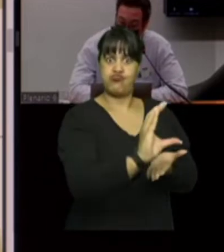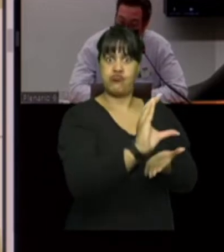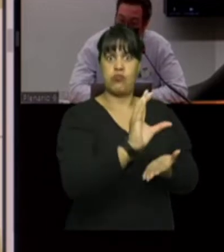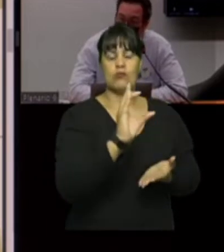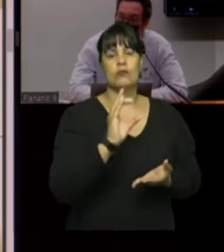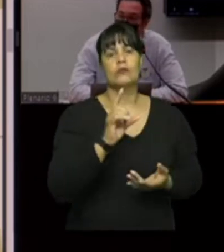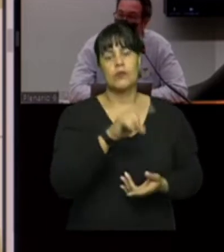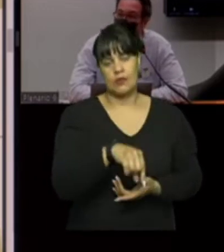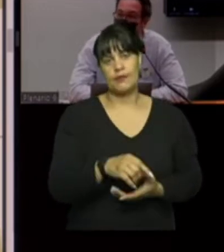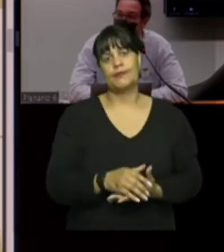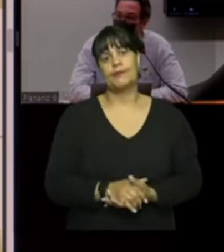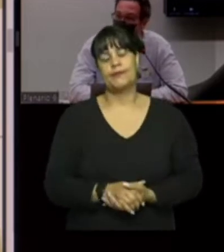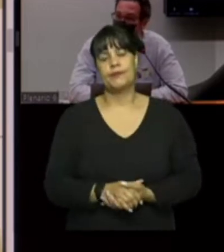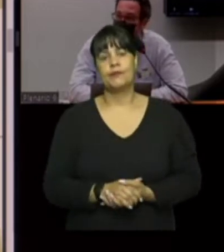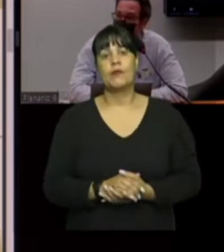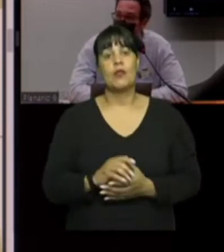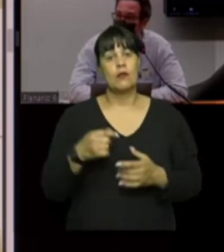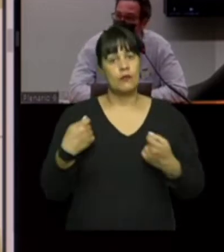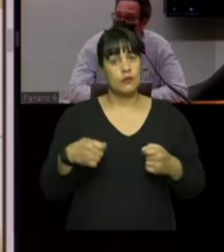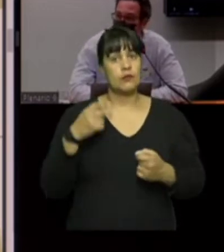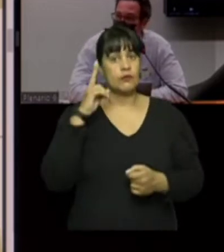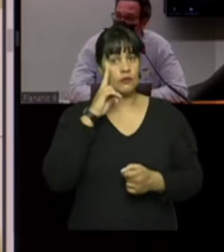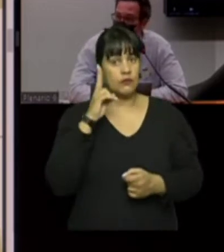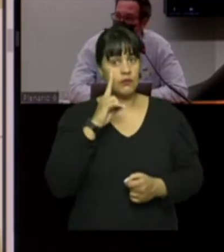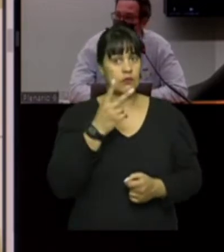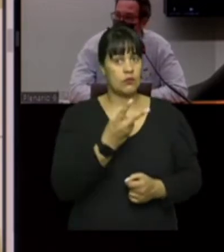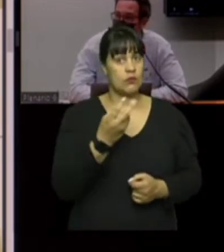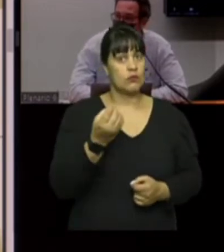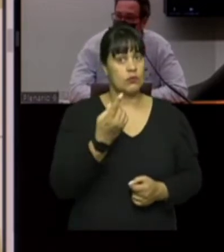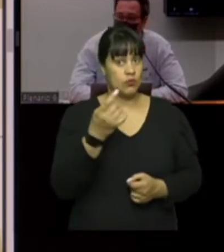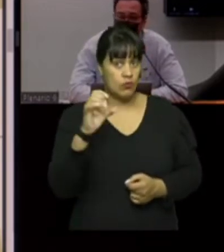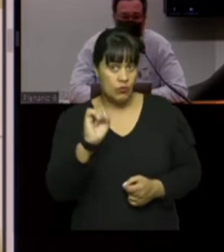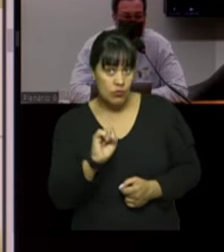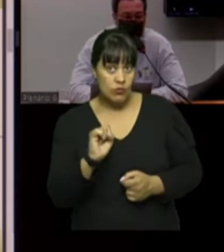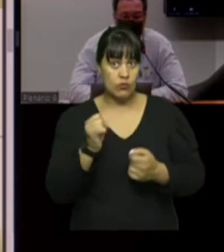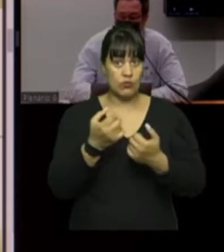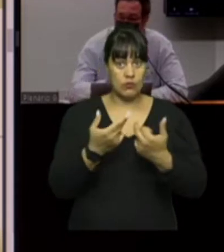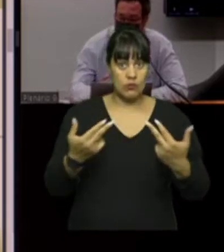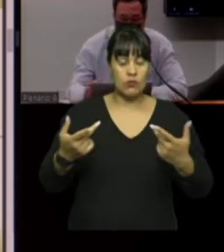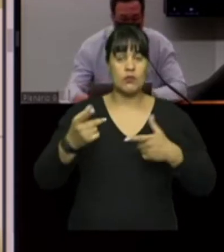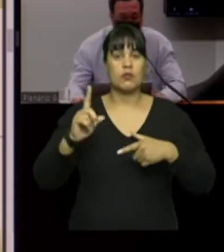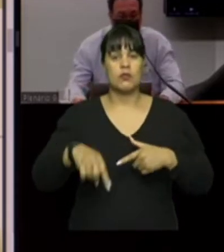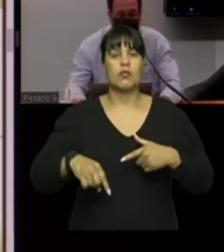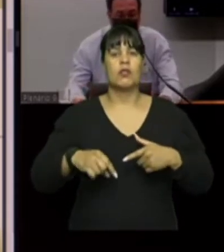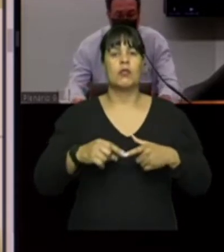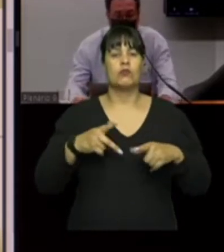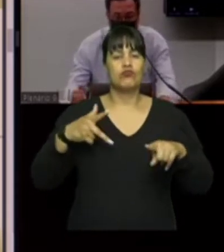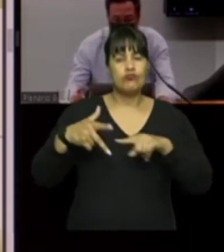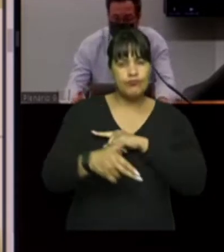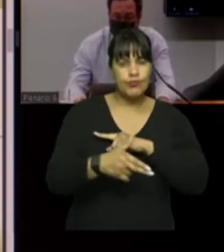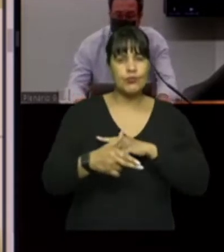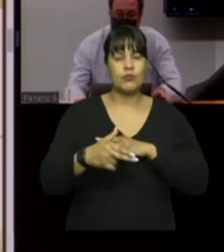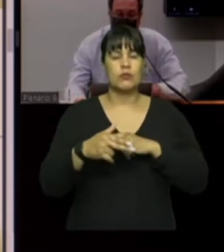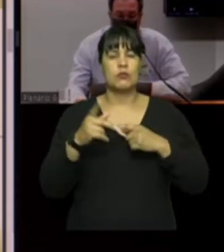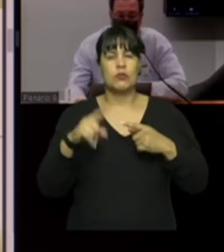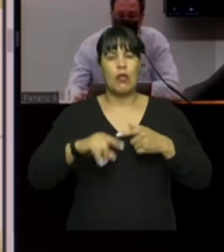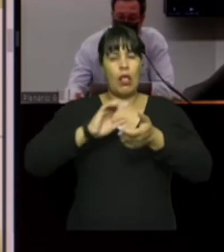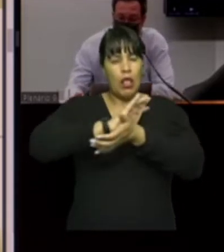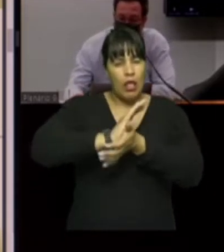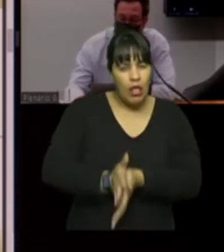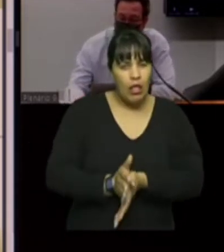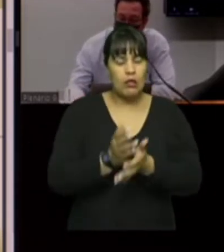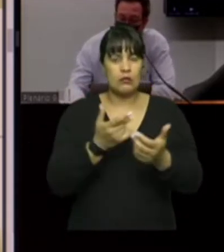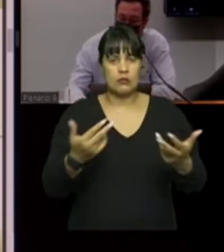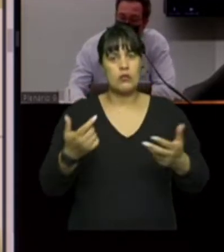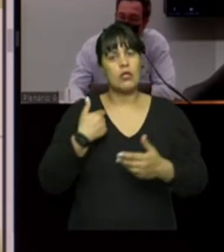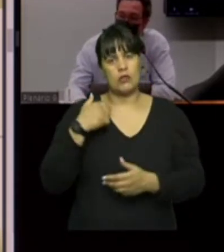É importante lembrar que, em 2018, o Mecanismo Nacional de Prevenção e Combate à Tortura, no qual eu compunha a gestão